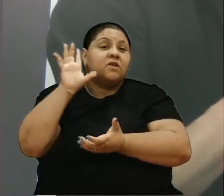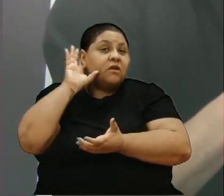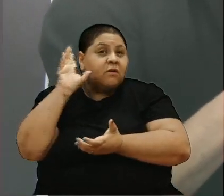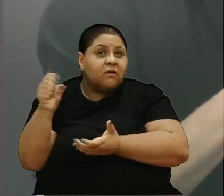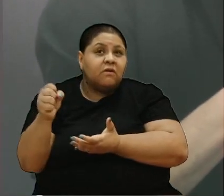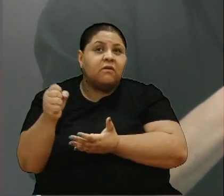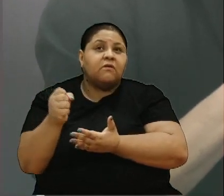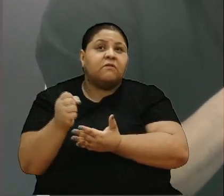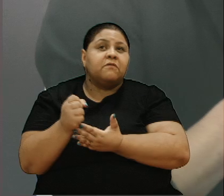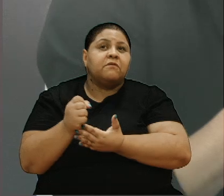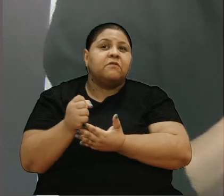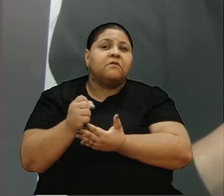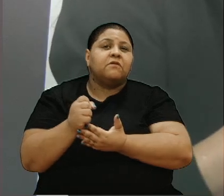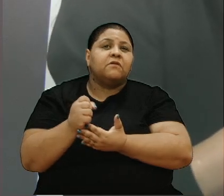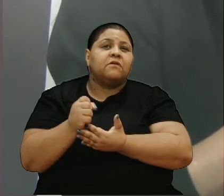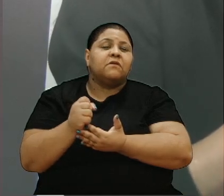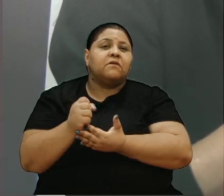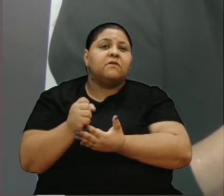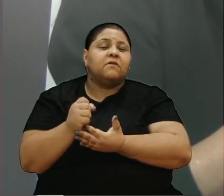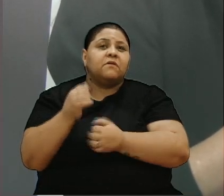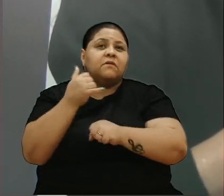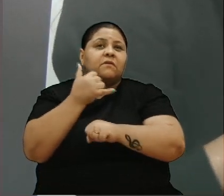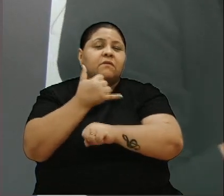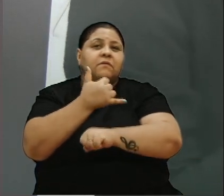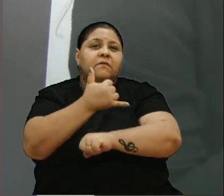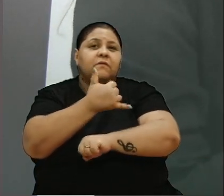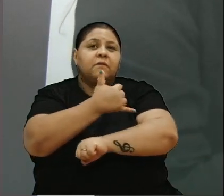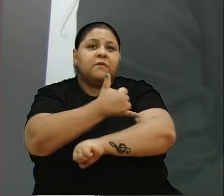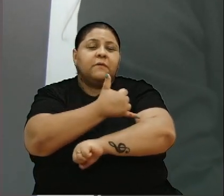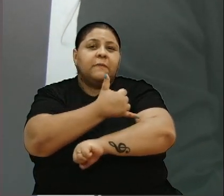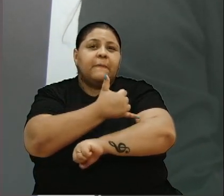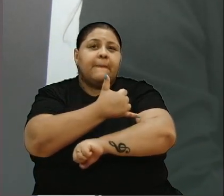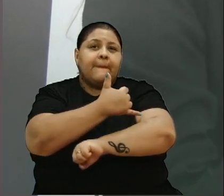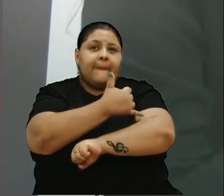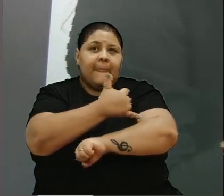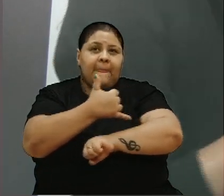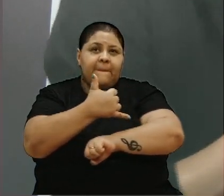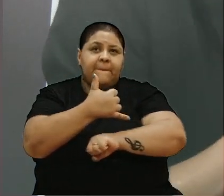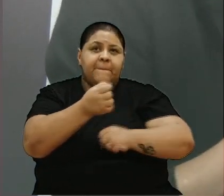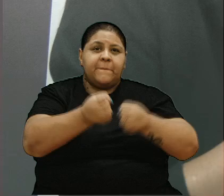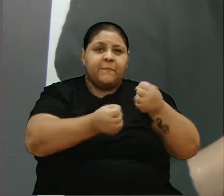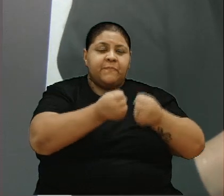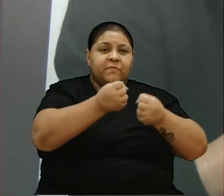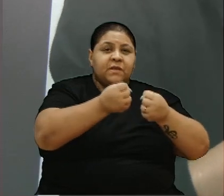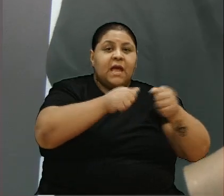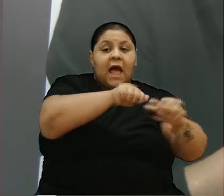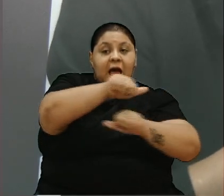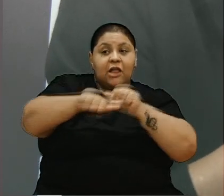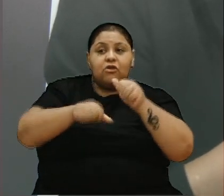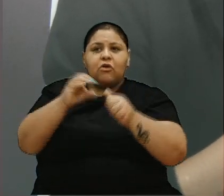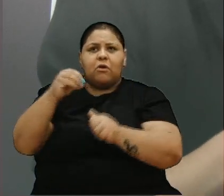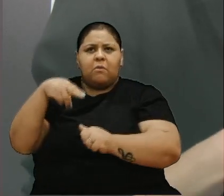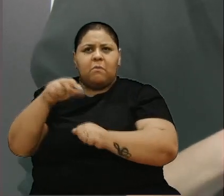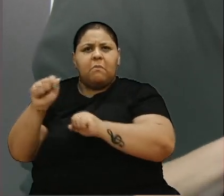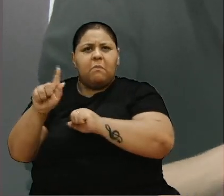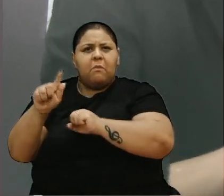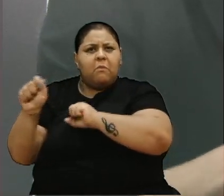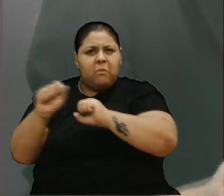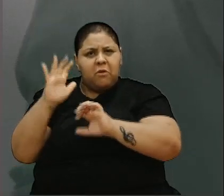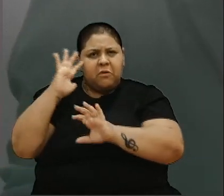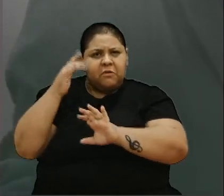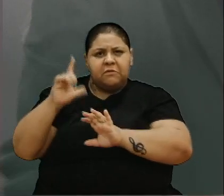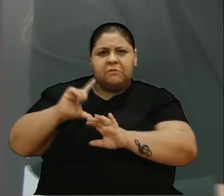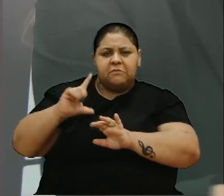muito de passar esse castramóvel para as ONGs. É possível isso acontecer? Tem